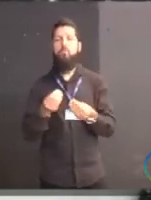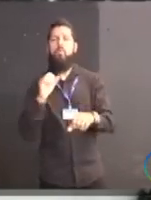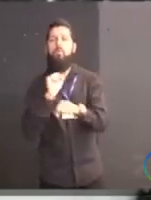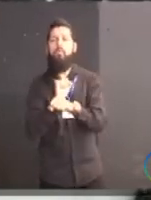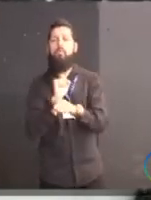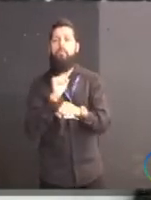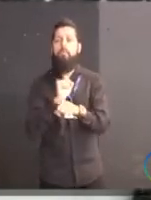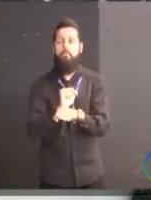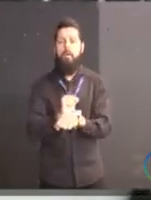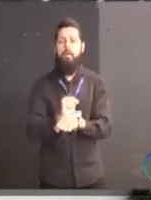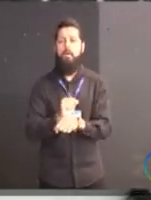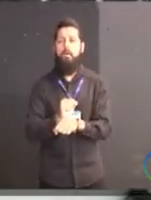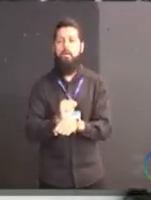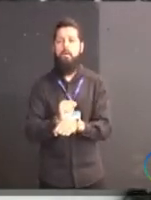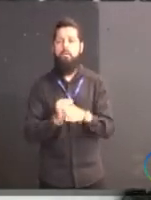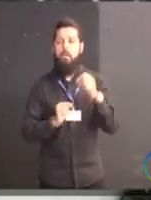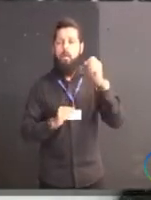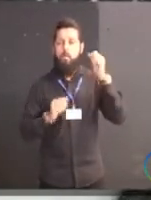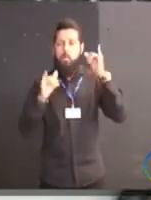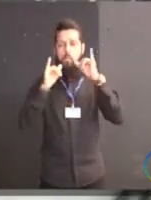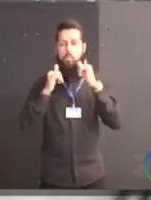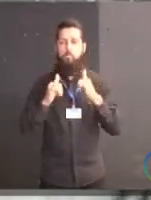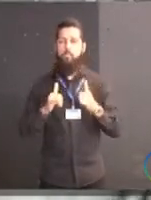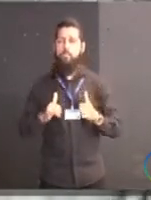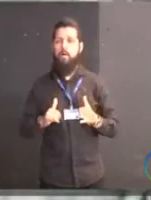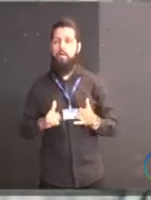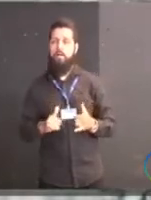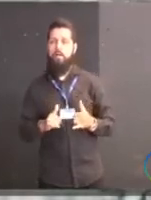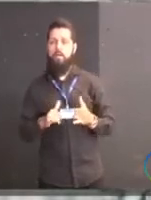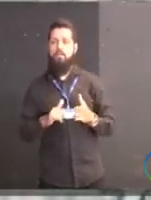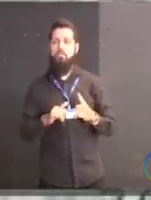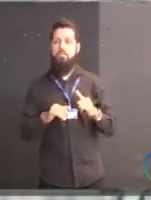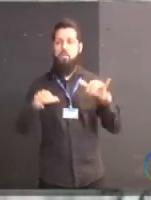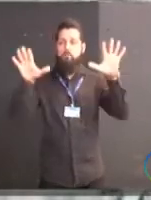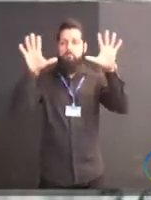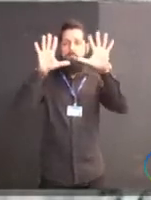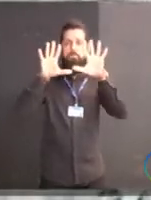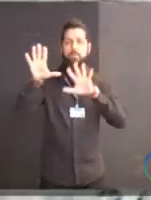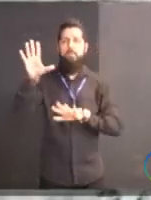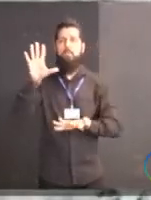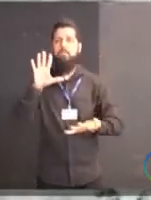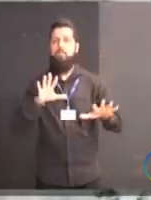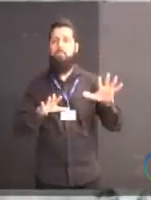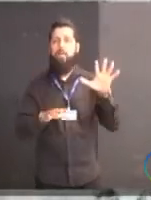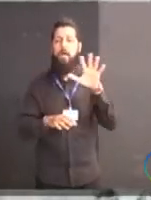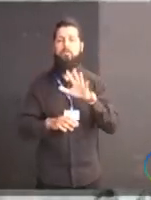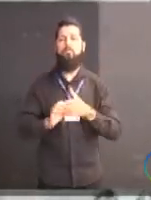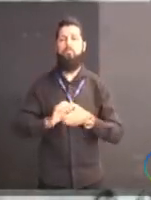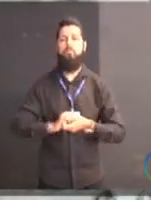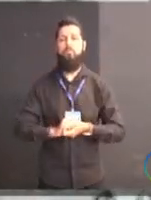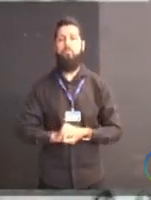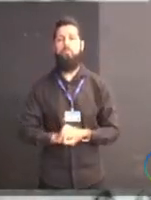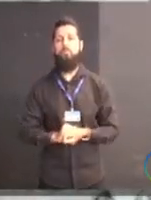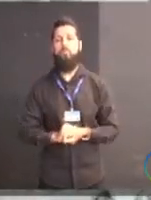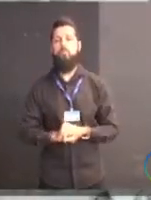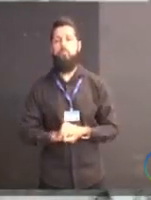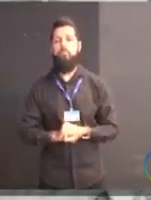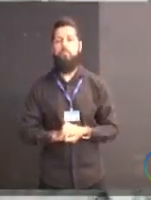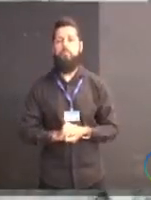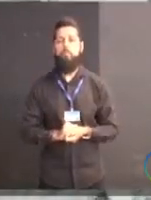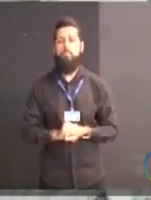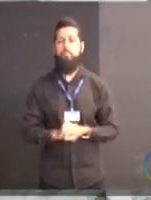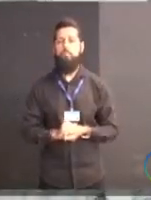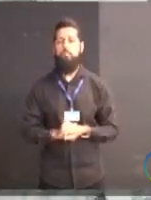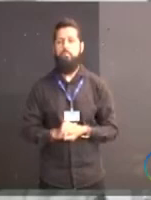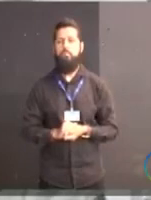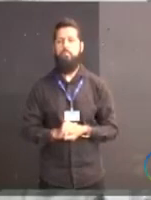da Terra e me perdesse pelo espaço afora e sentisse uma vontade louca de voltar a ser gente outra vez e